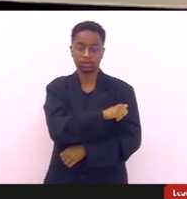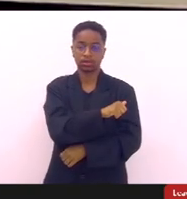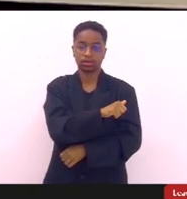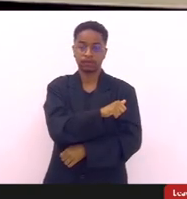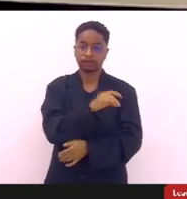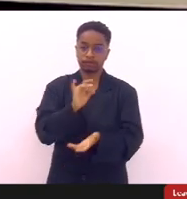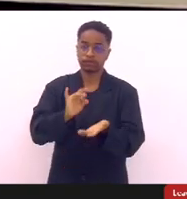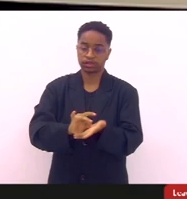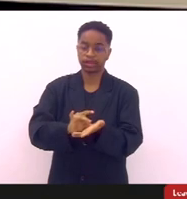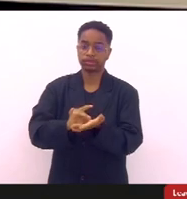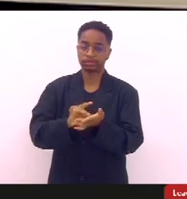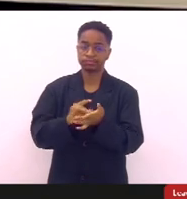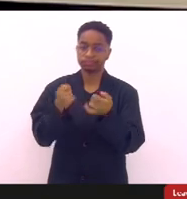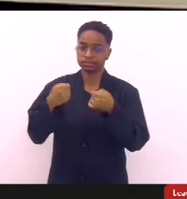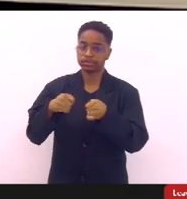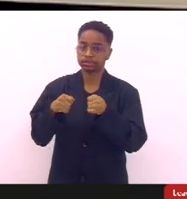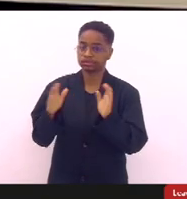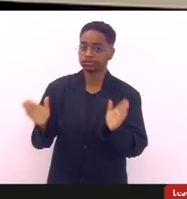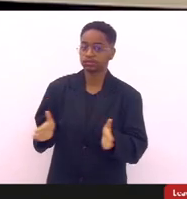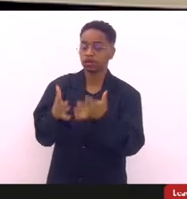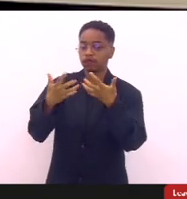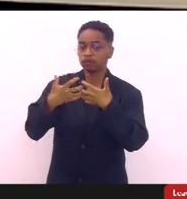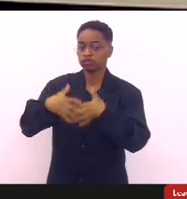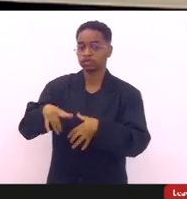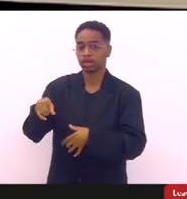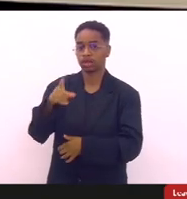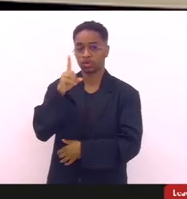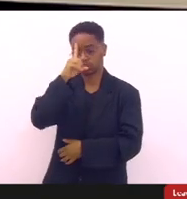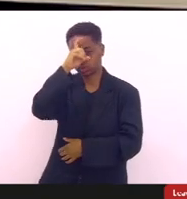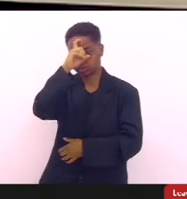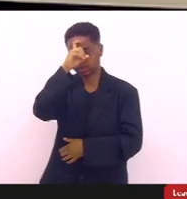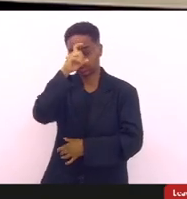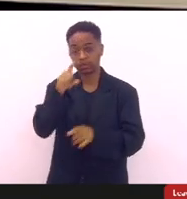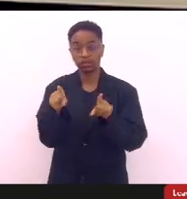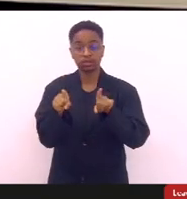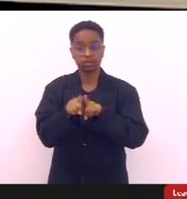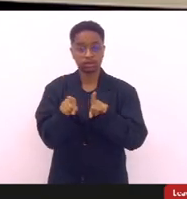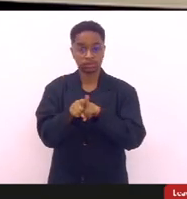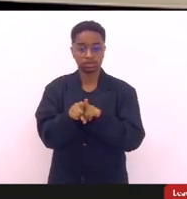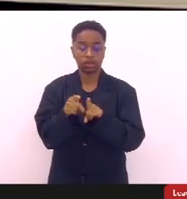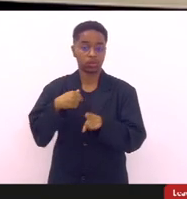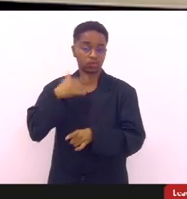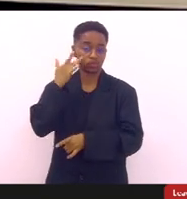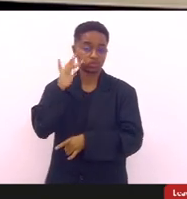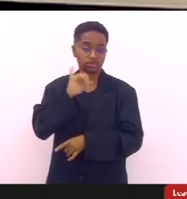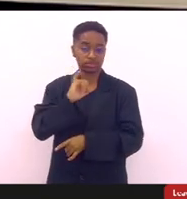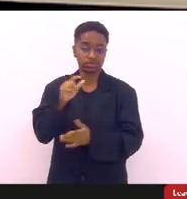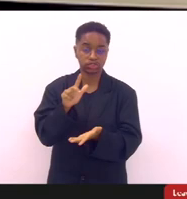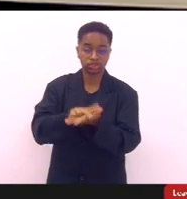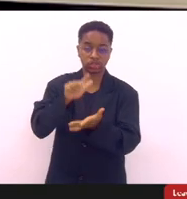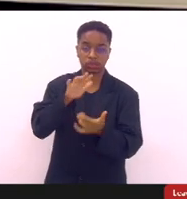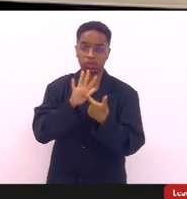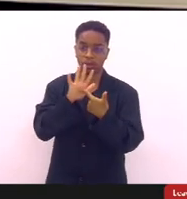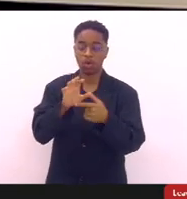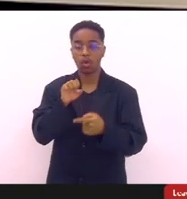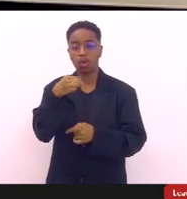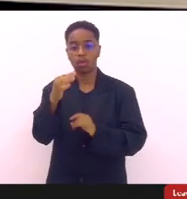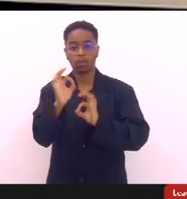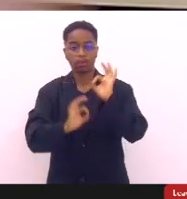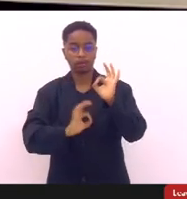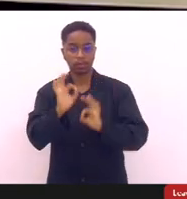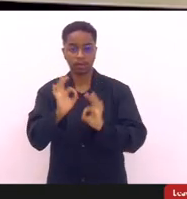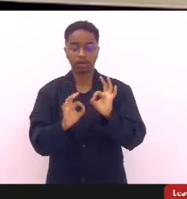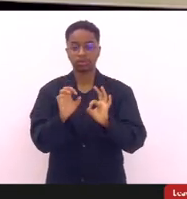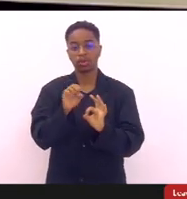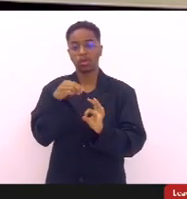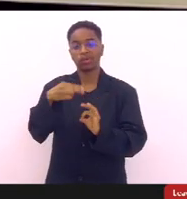condenado a fazer funcionar o hospital sanatório penal como um hospital, né? E isso também não sei se está no diagnóstico, se está no plano do projeto, ou